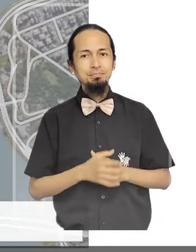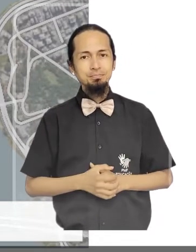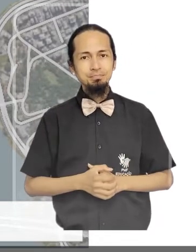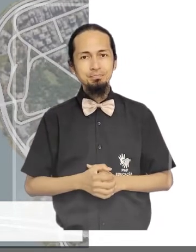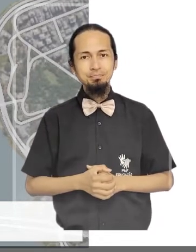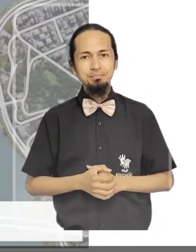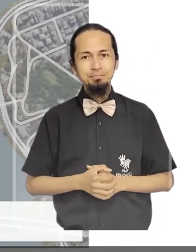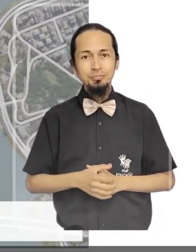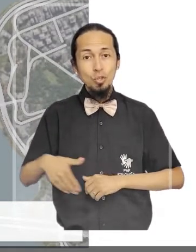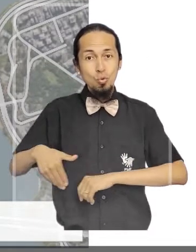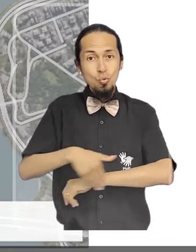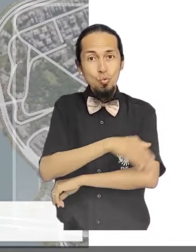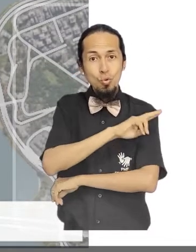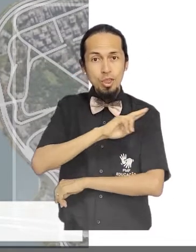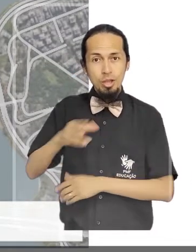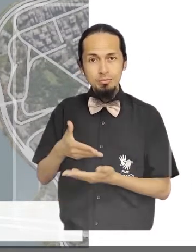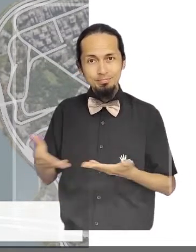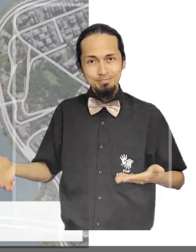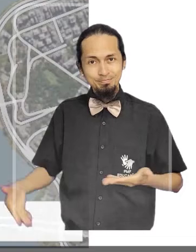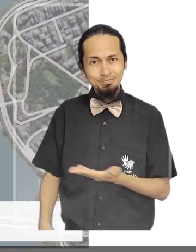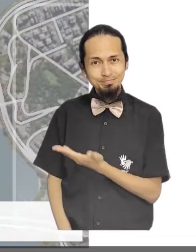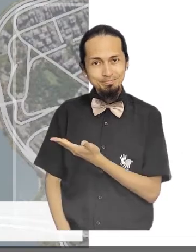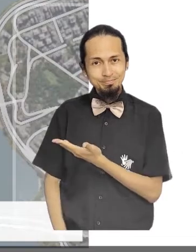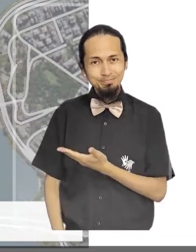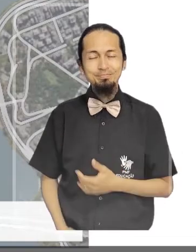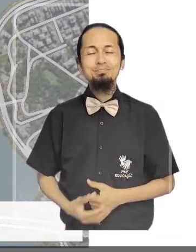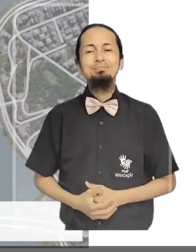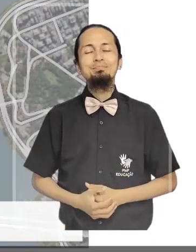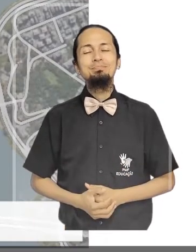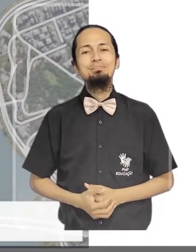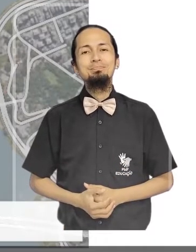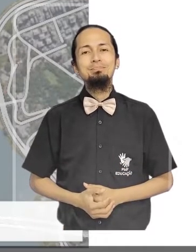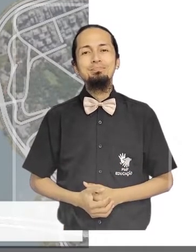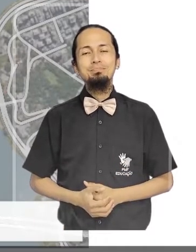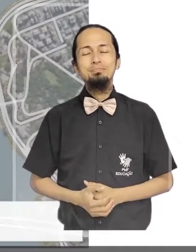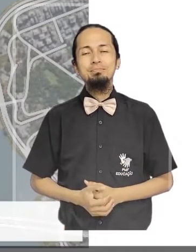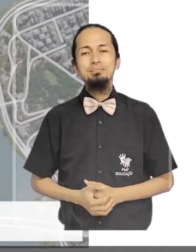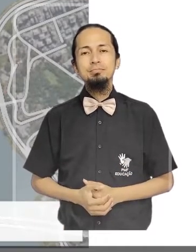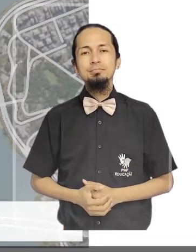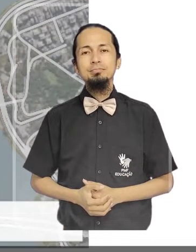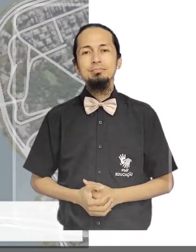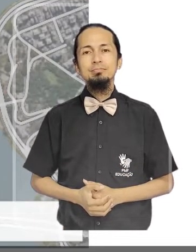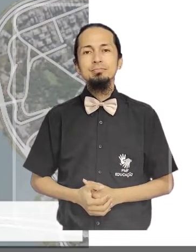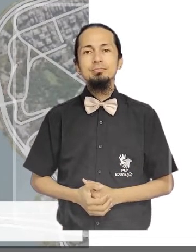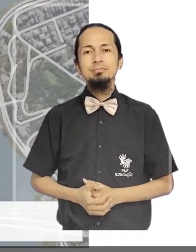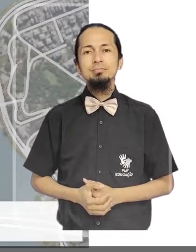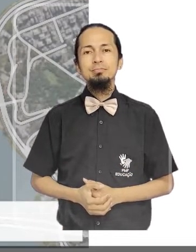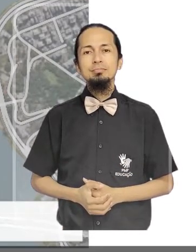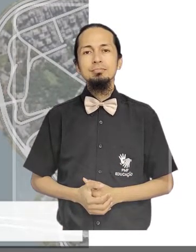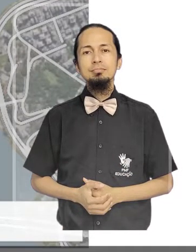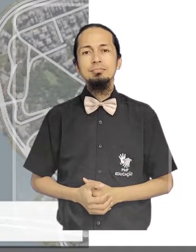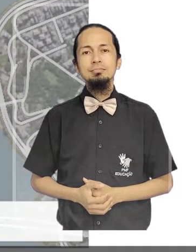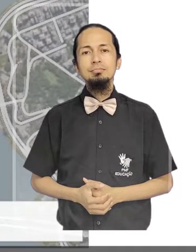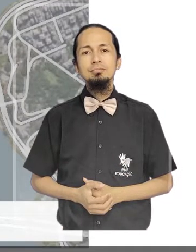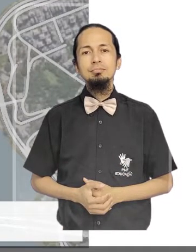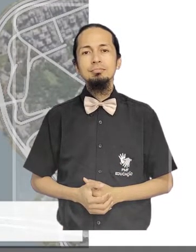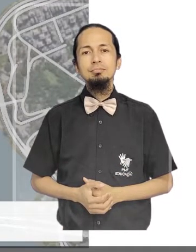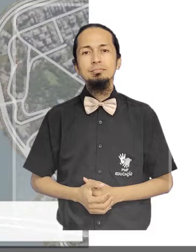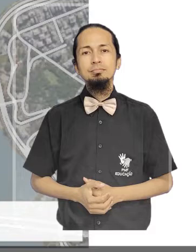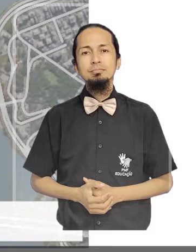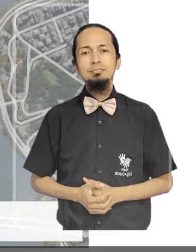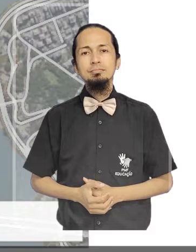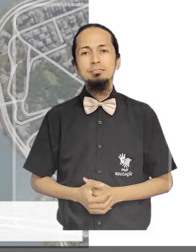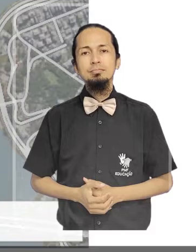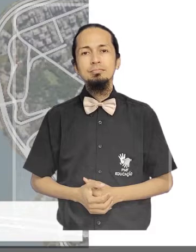receber incentivos: Avenida Cláudio Barbosa, Rua Fúvio Aduti, Rua Pedro